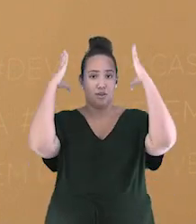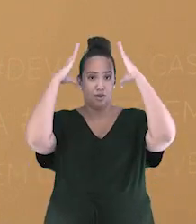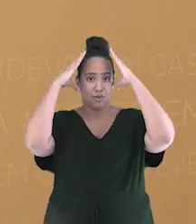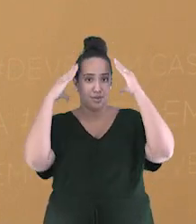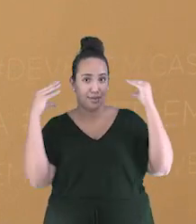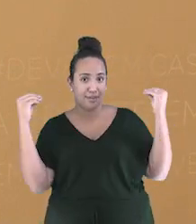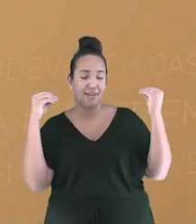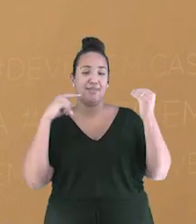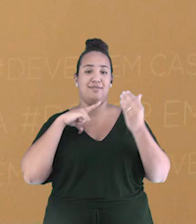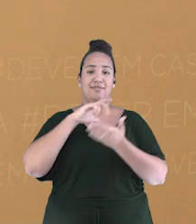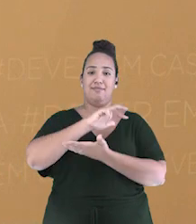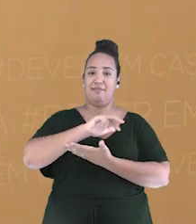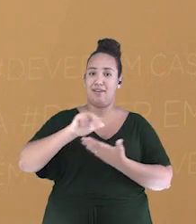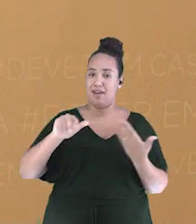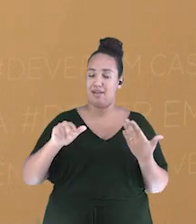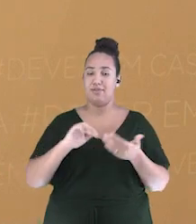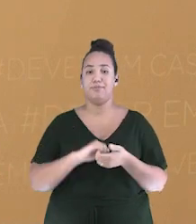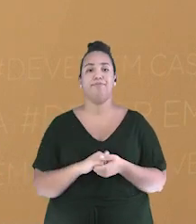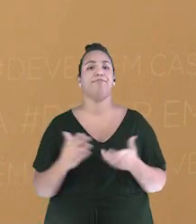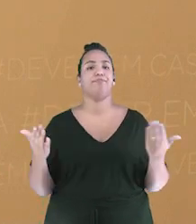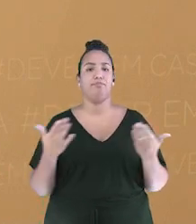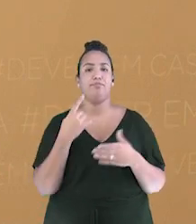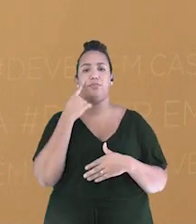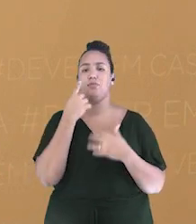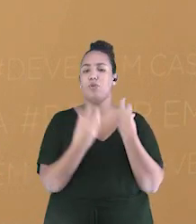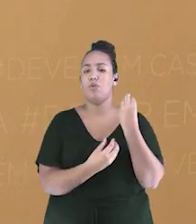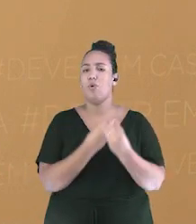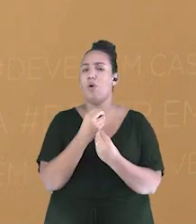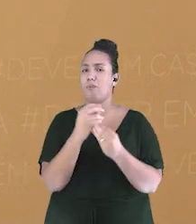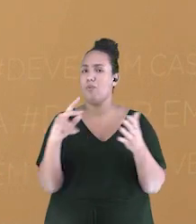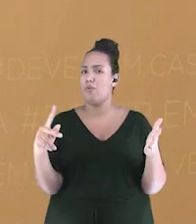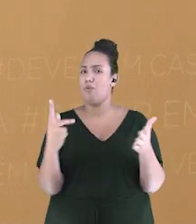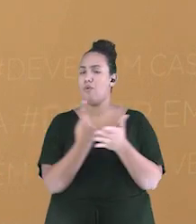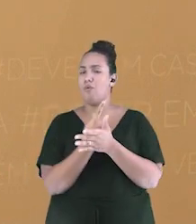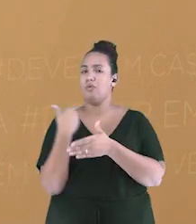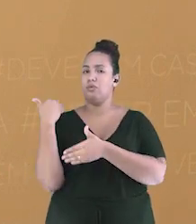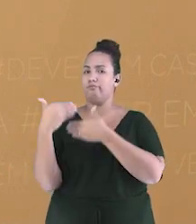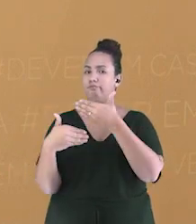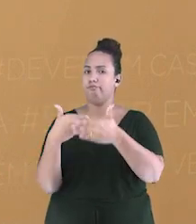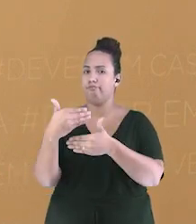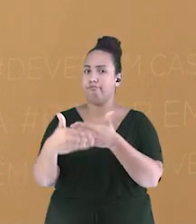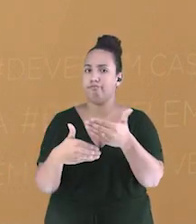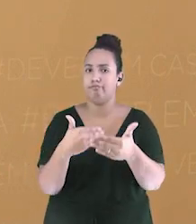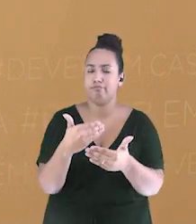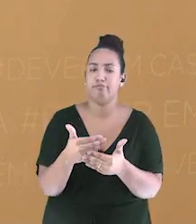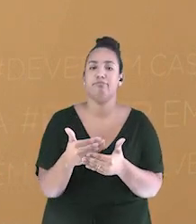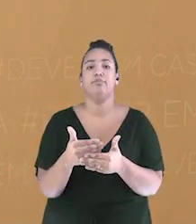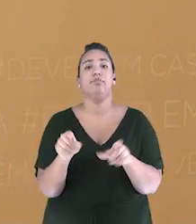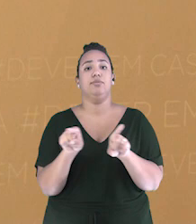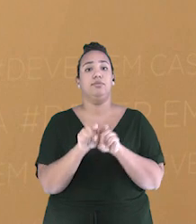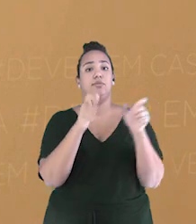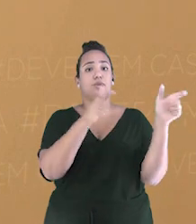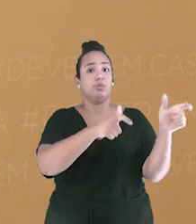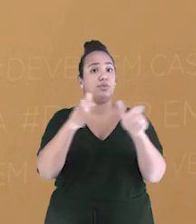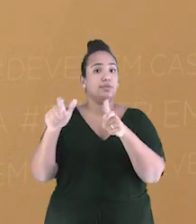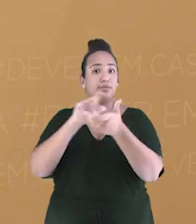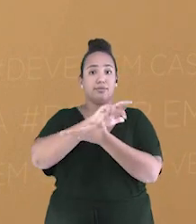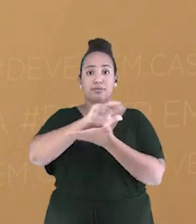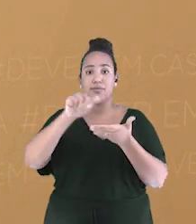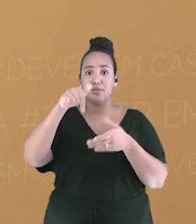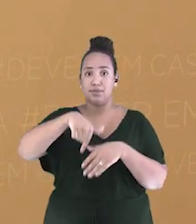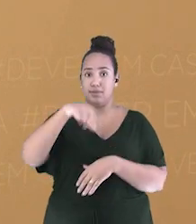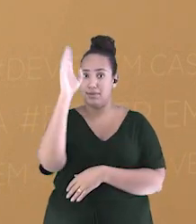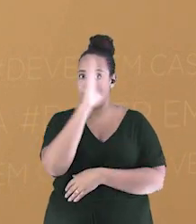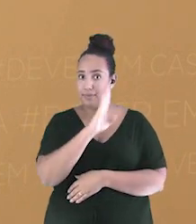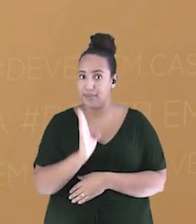outros. Agora, vamos ver como esse processo foi acontecendo ao longo dos tempos e para quais lugares do nosso